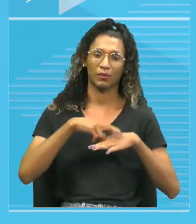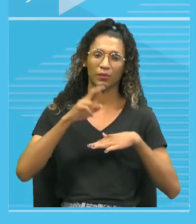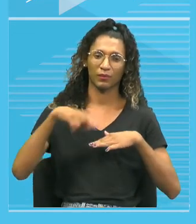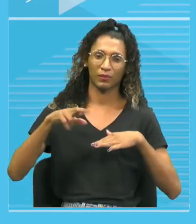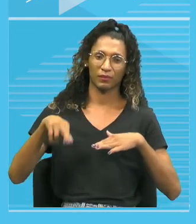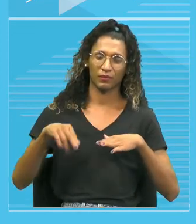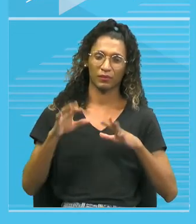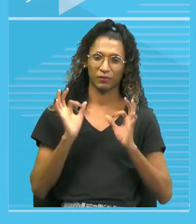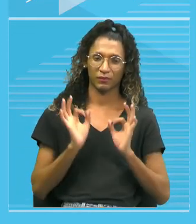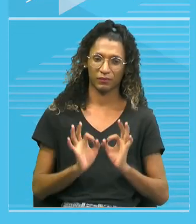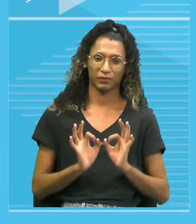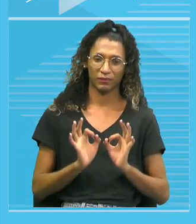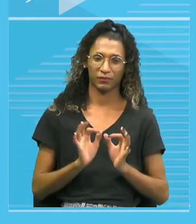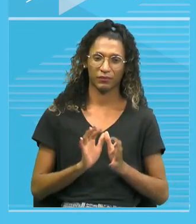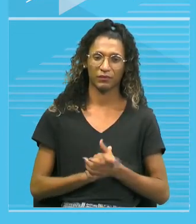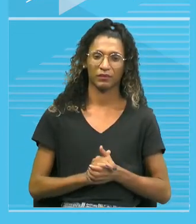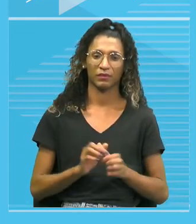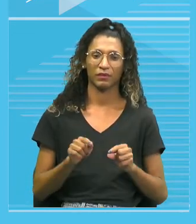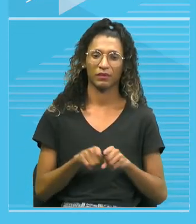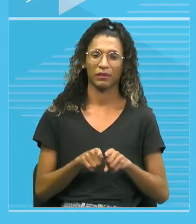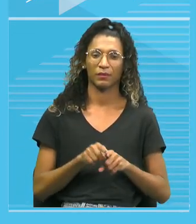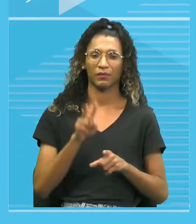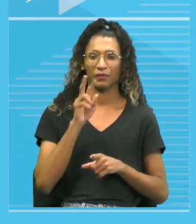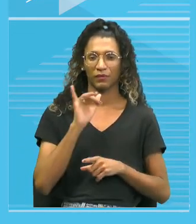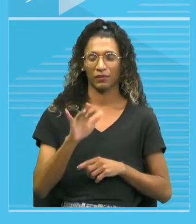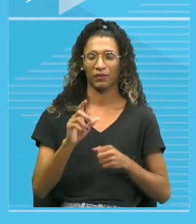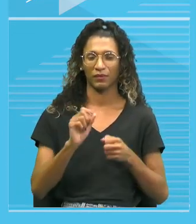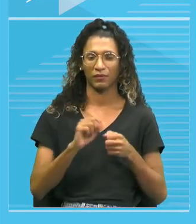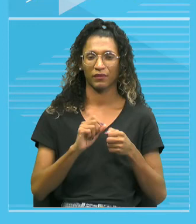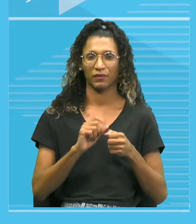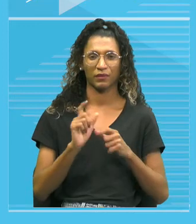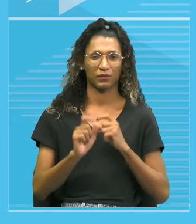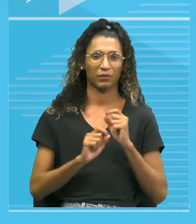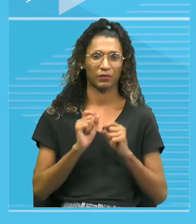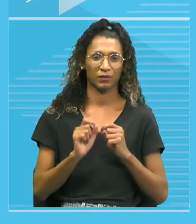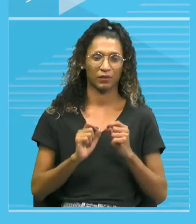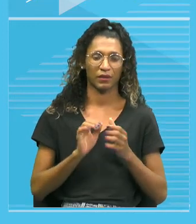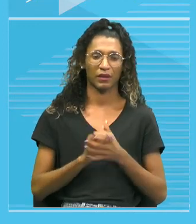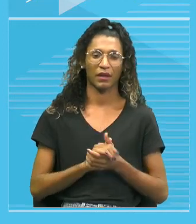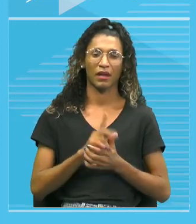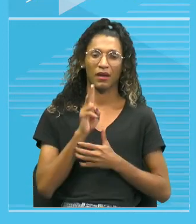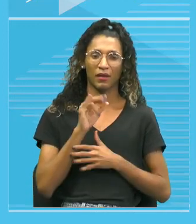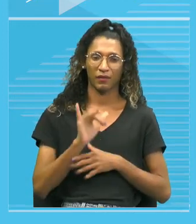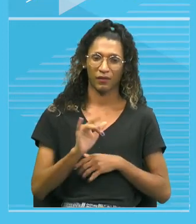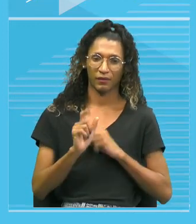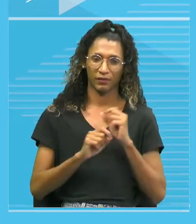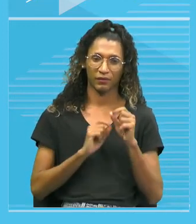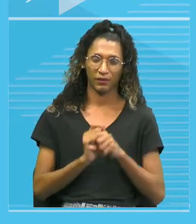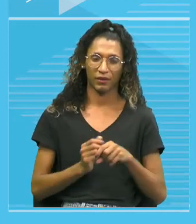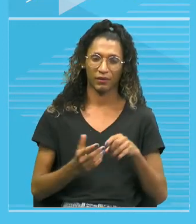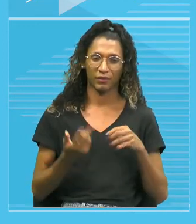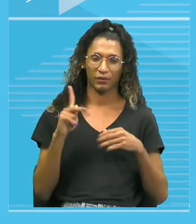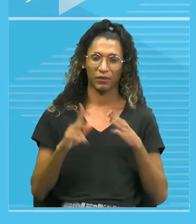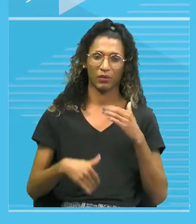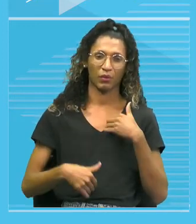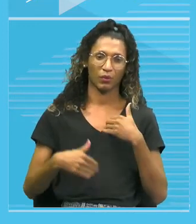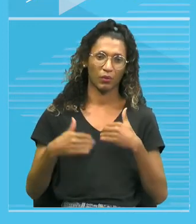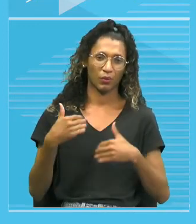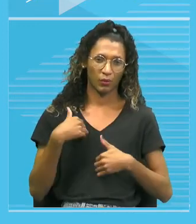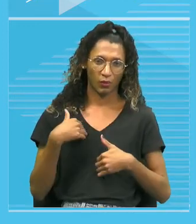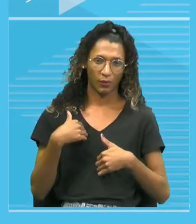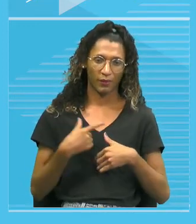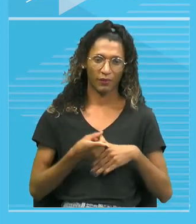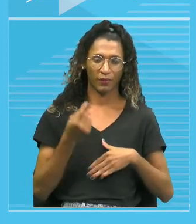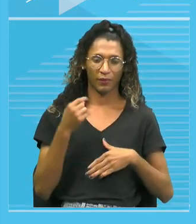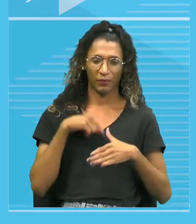tá? E vai fazer o quê? Vai passar pelo seu corpo e ao passar pelo seu corpo,